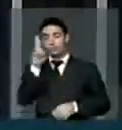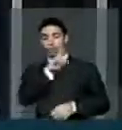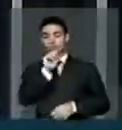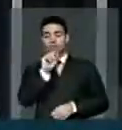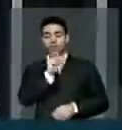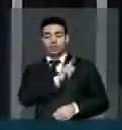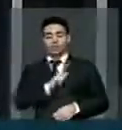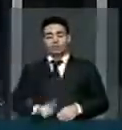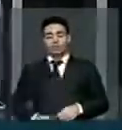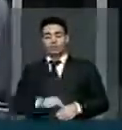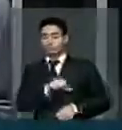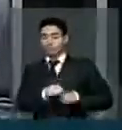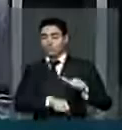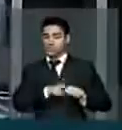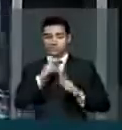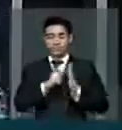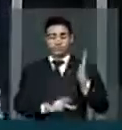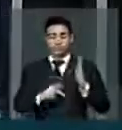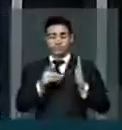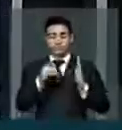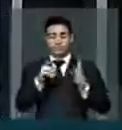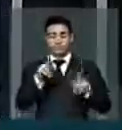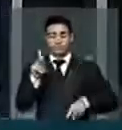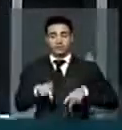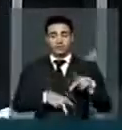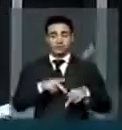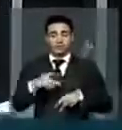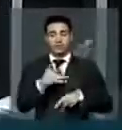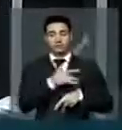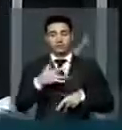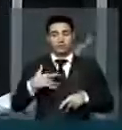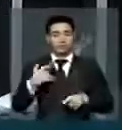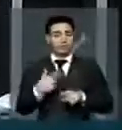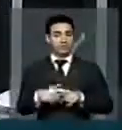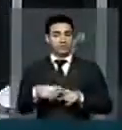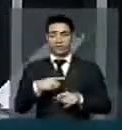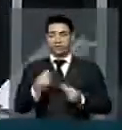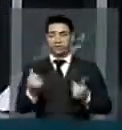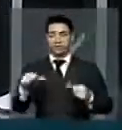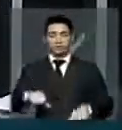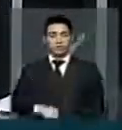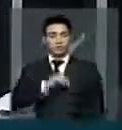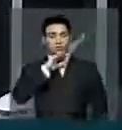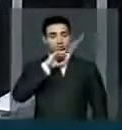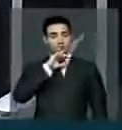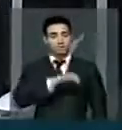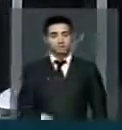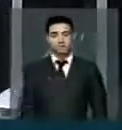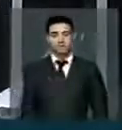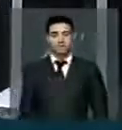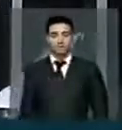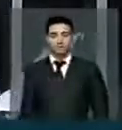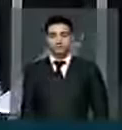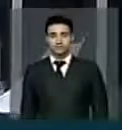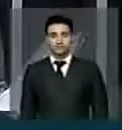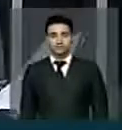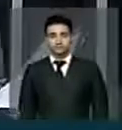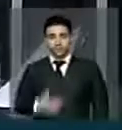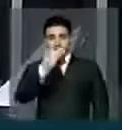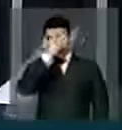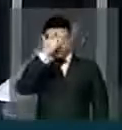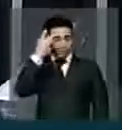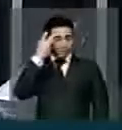reveja a política pública de saúde em Sergipe, porque vai de mal a pior. O cidadão mais